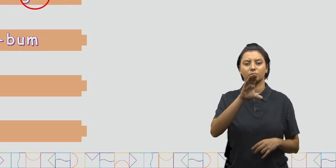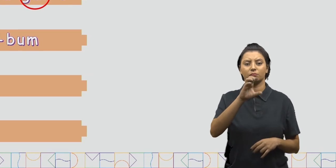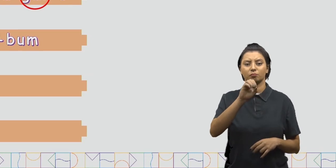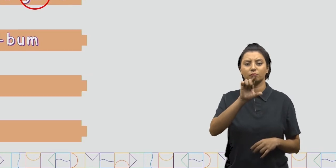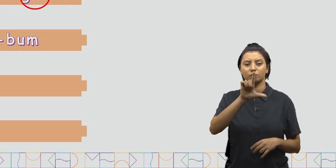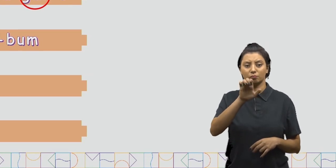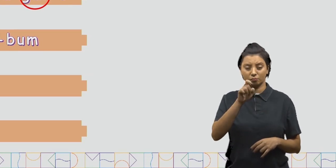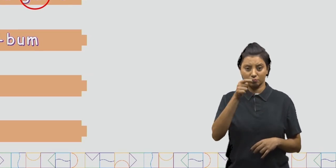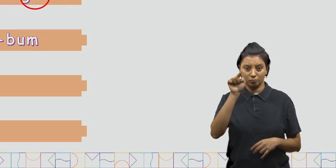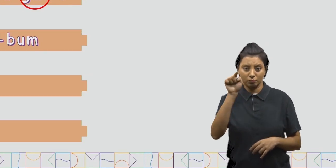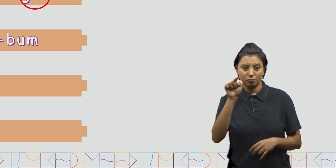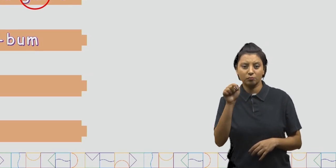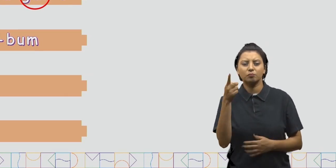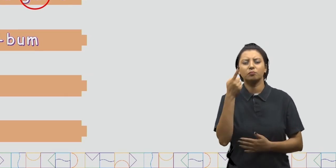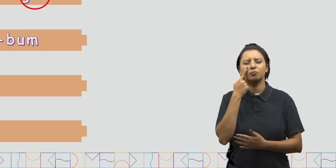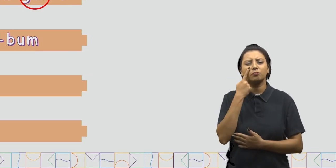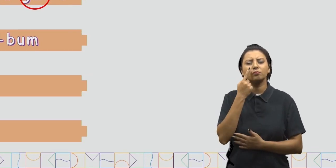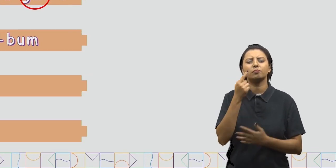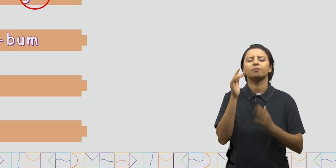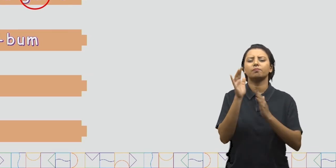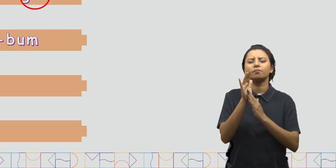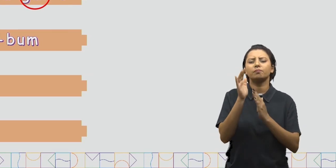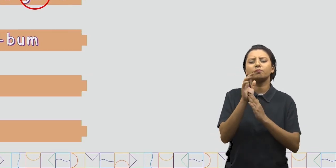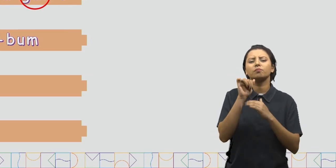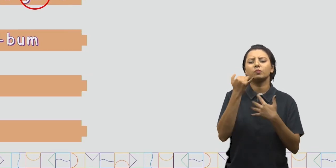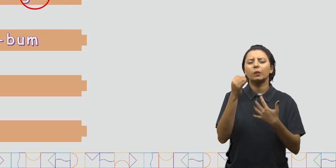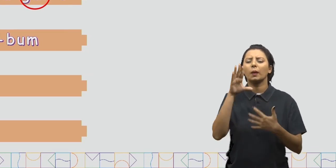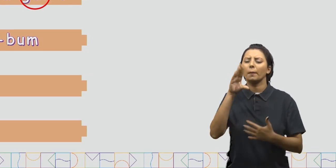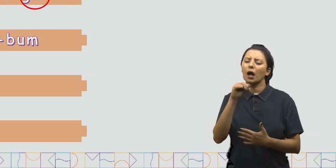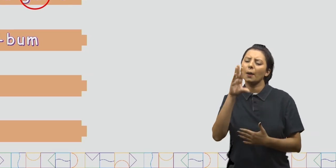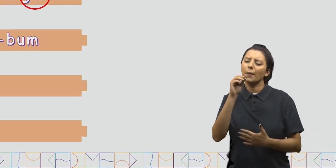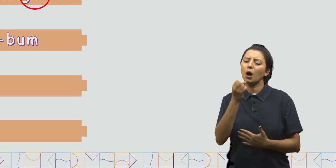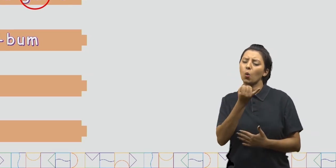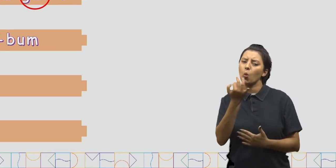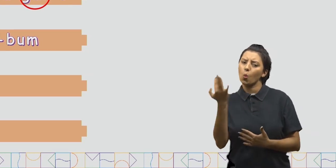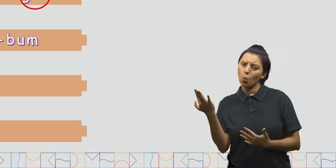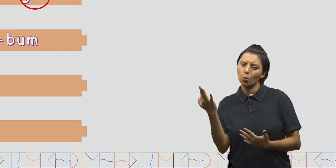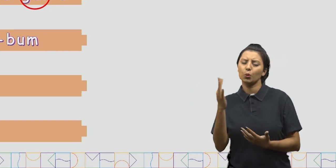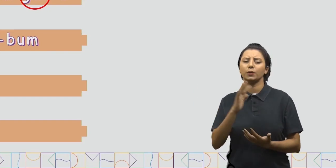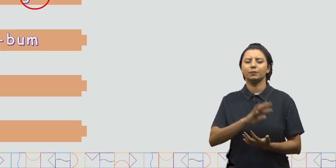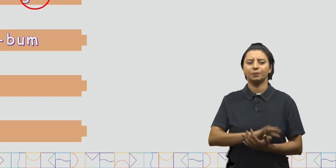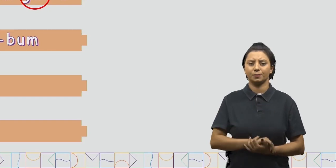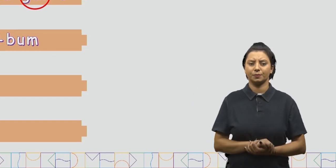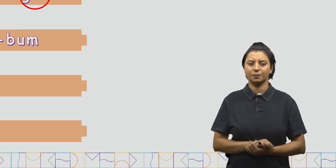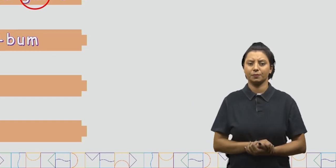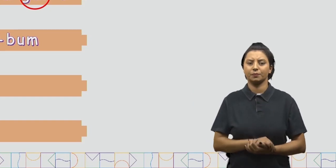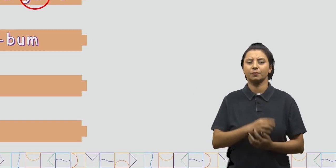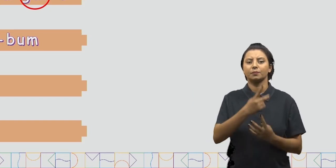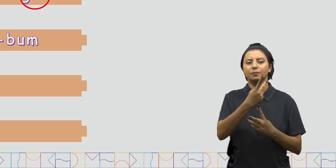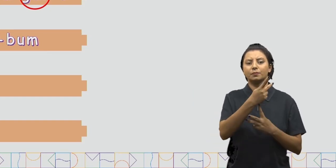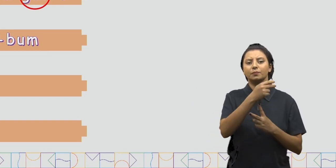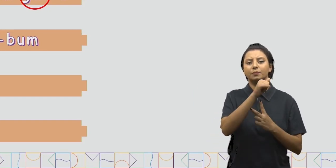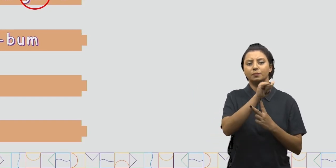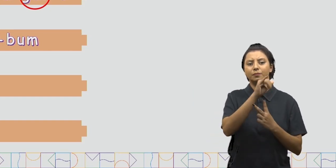palavra picolé. Vamos bater palma e verificar quantas sílabas a palavra picolé tem.